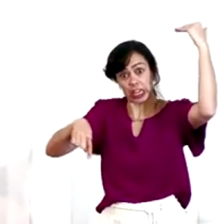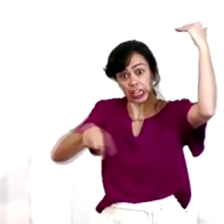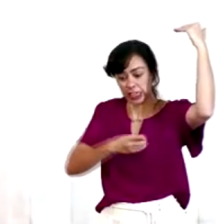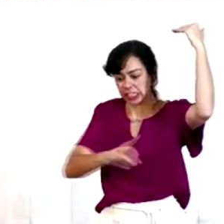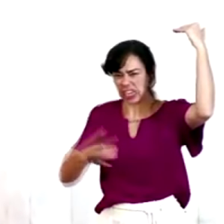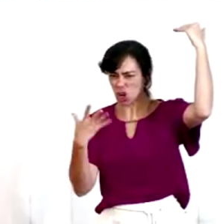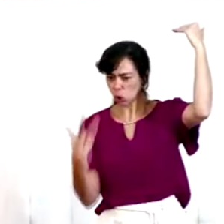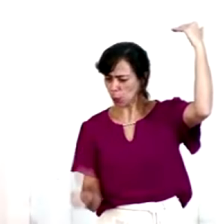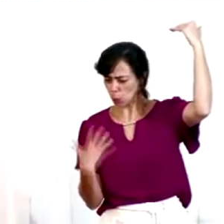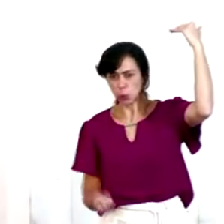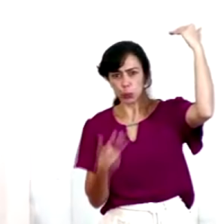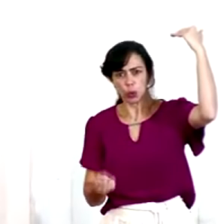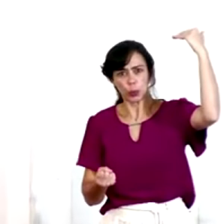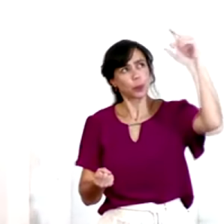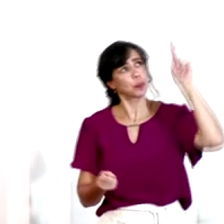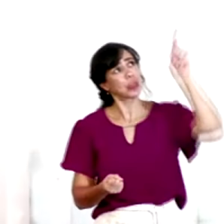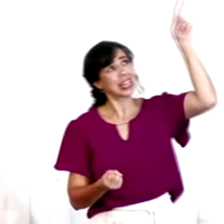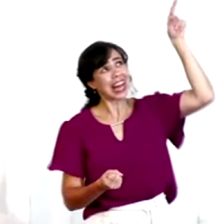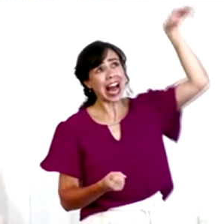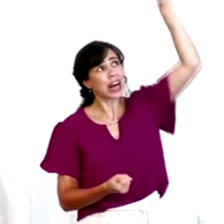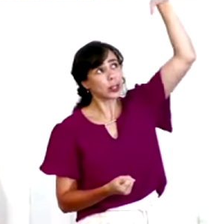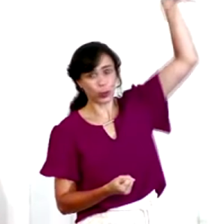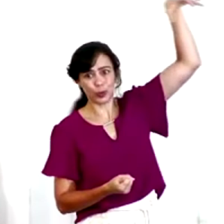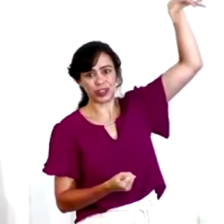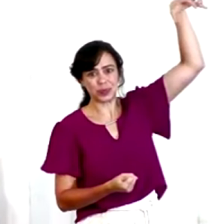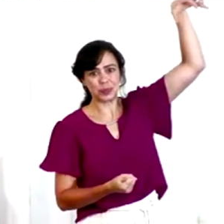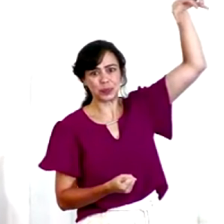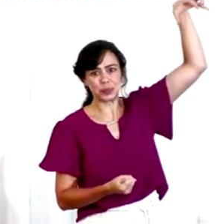seca, cinzenta, árida e sem vida.